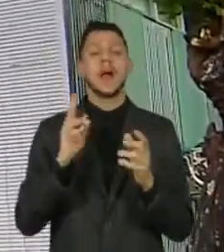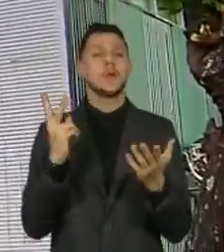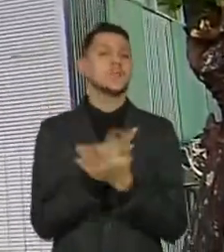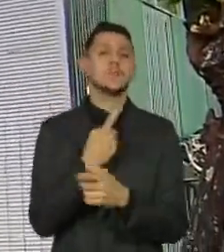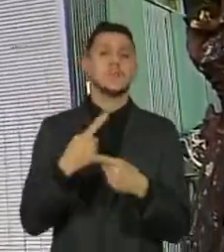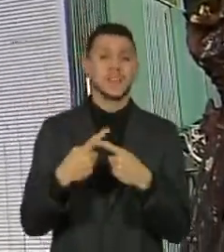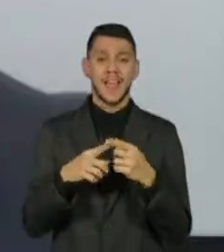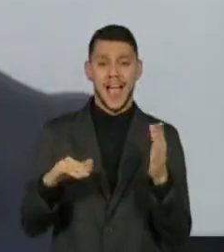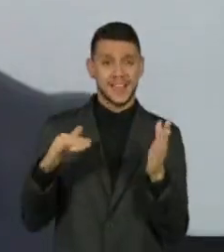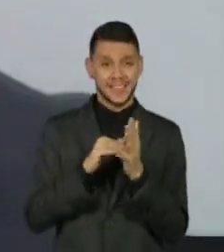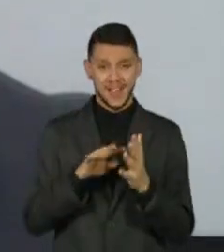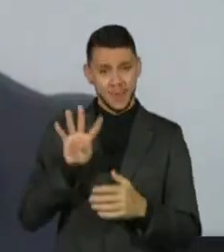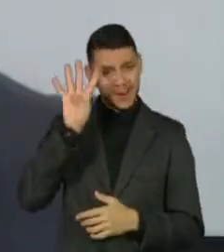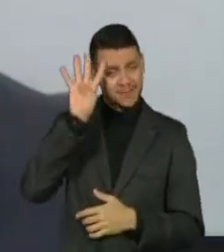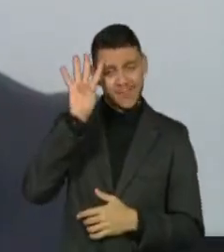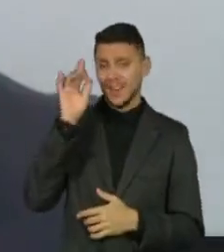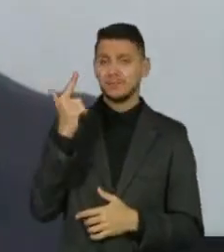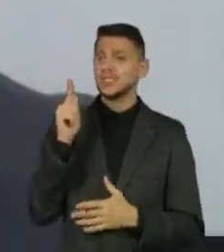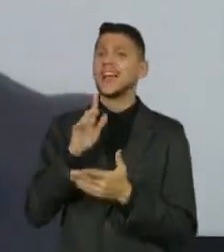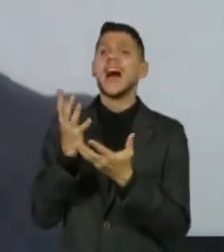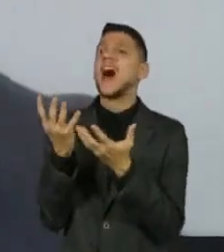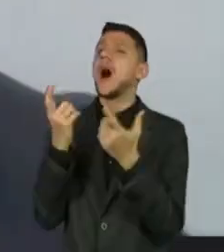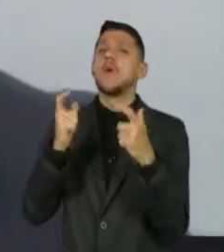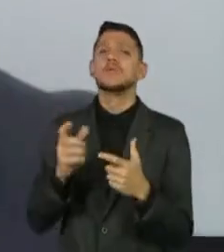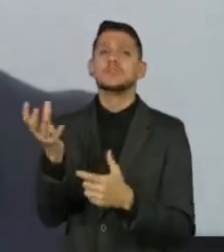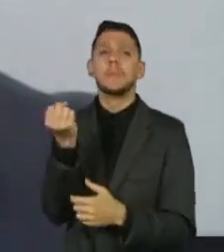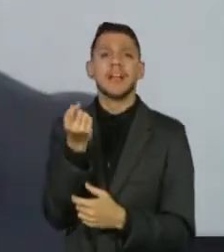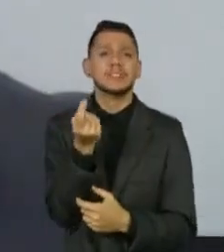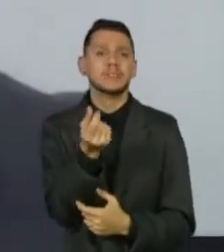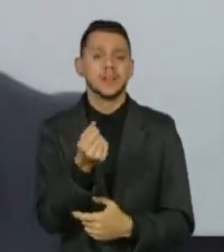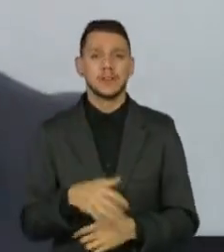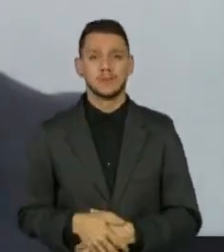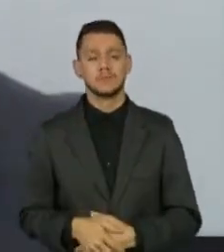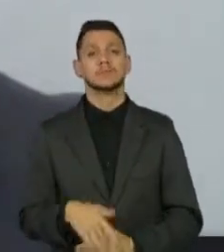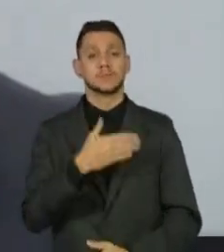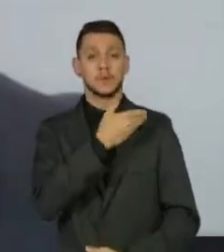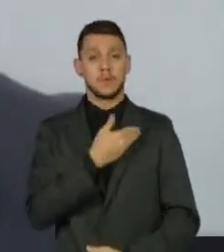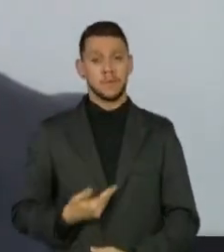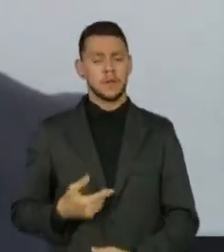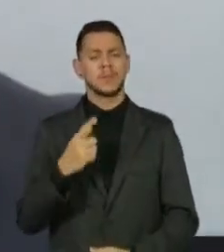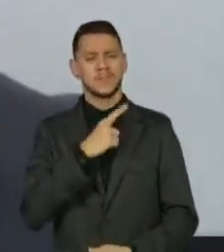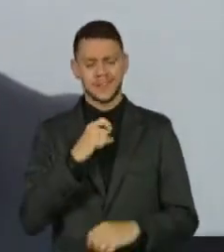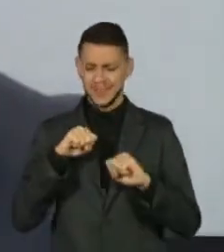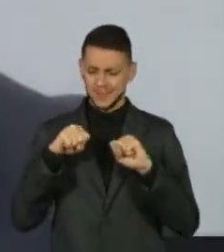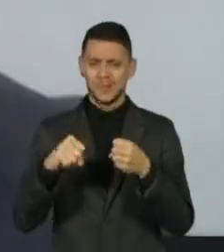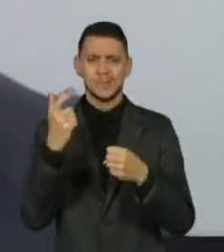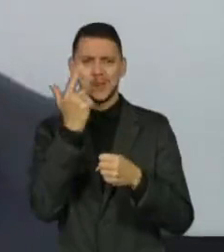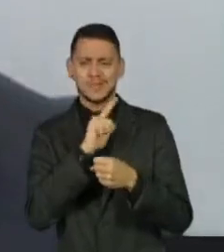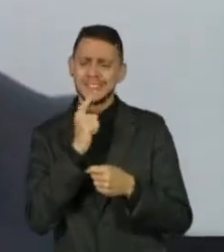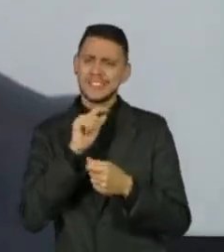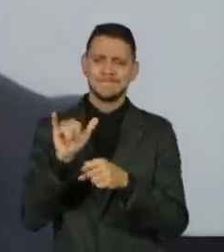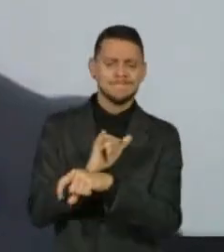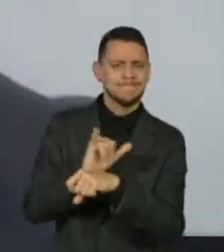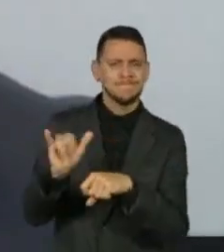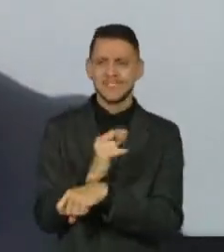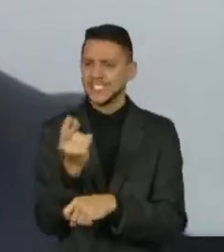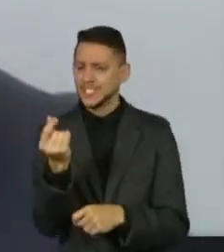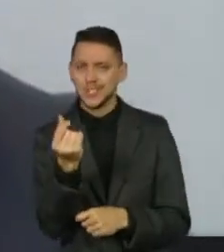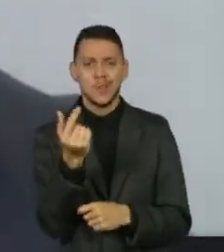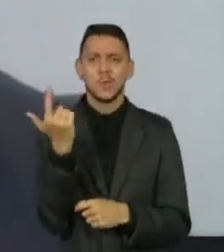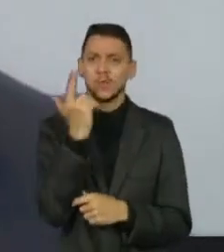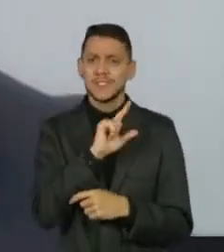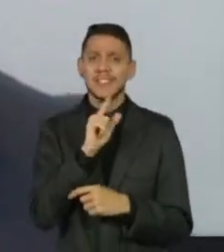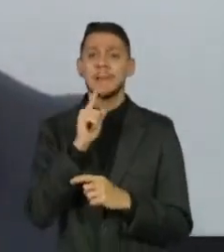onde tirar o dinheiro. O governo fez todo o esforço de uma arquitetura para conseguir dinheiro para gastos no ano